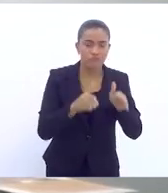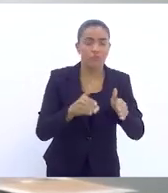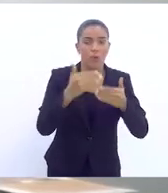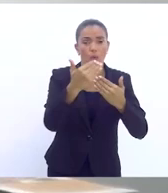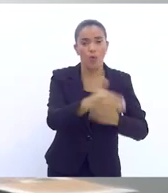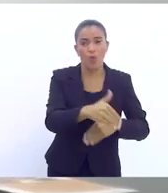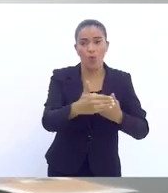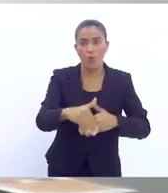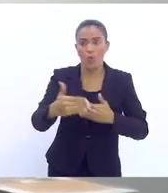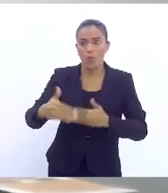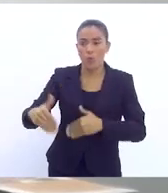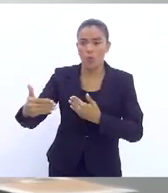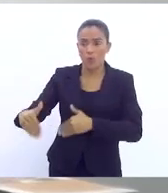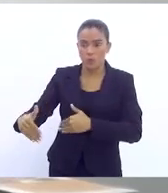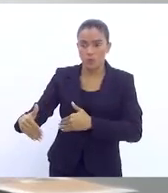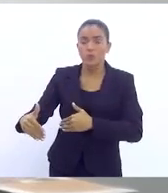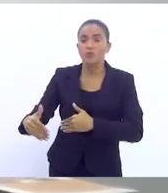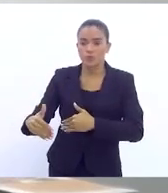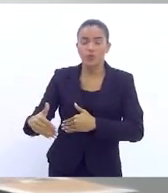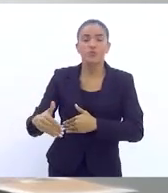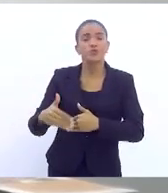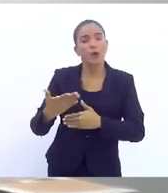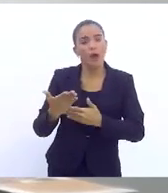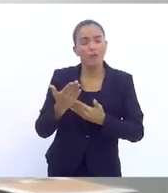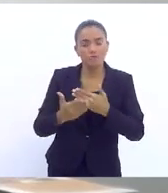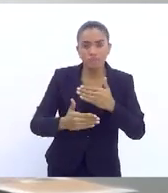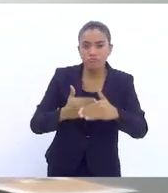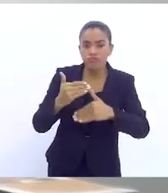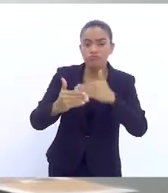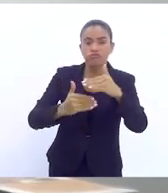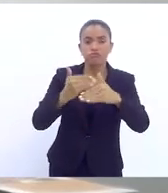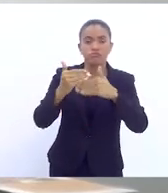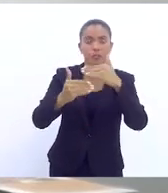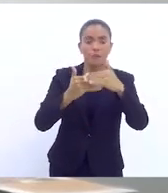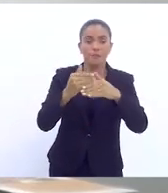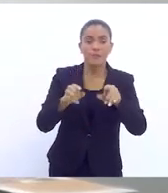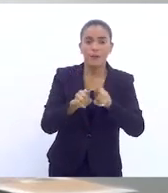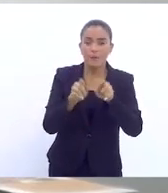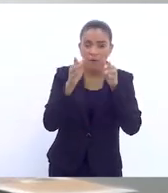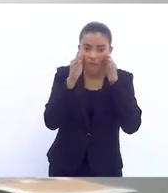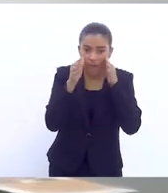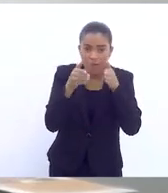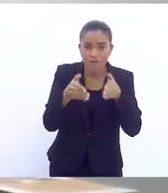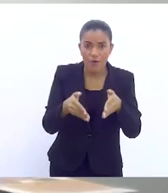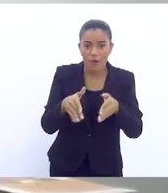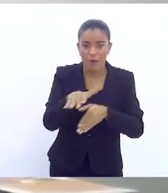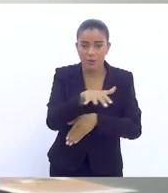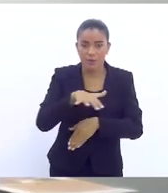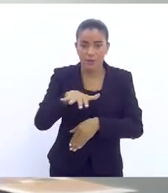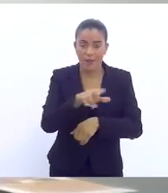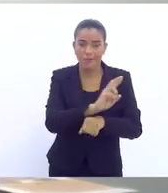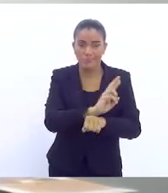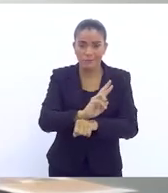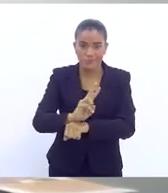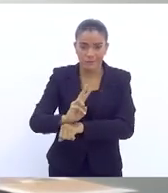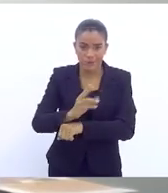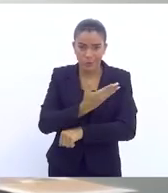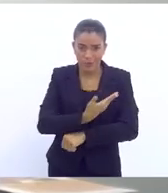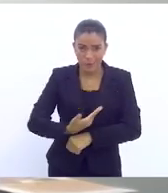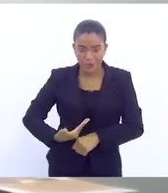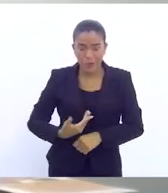públicos que estavam em andamento e assim focamos na área da Segurança Pública